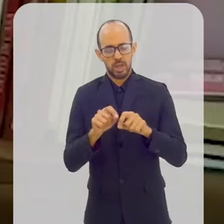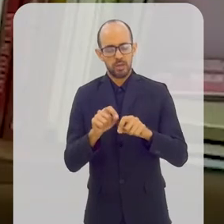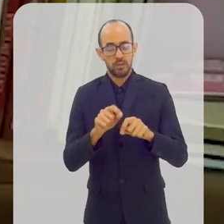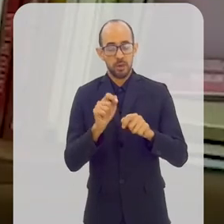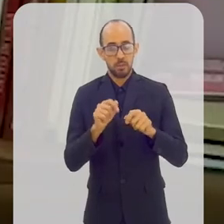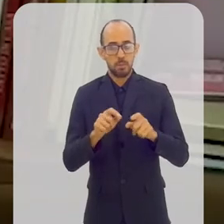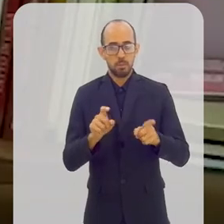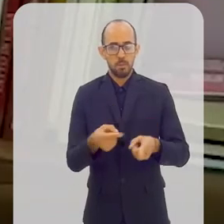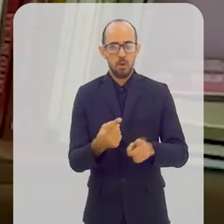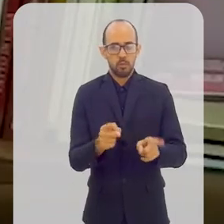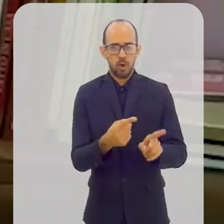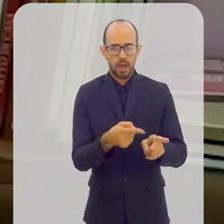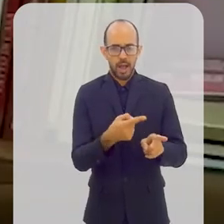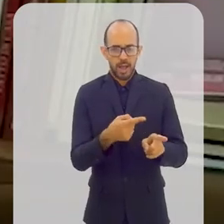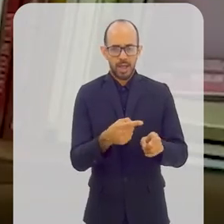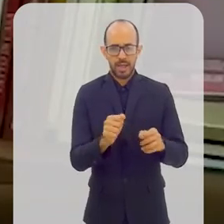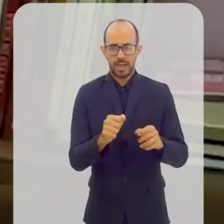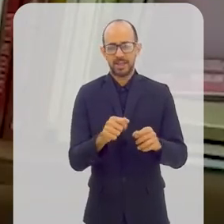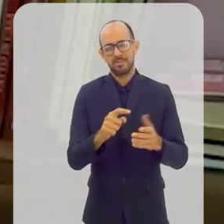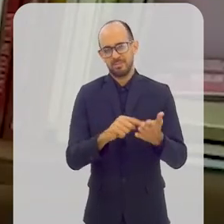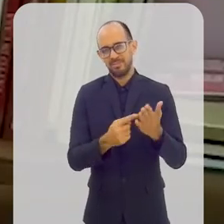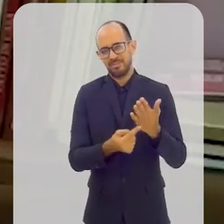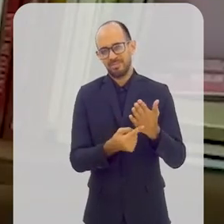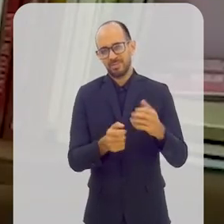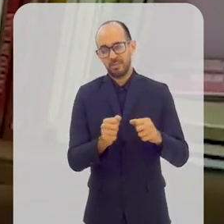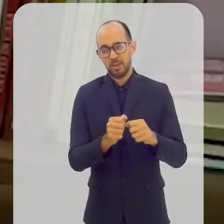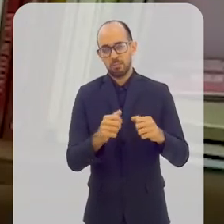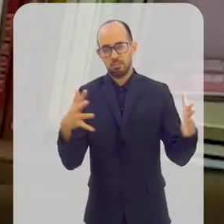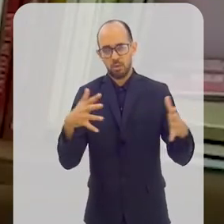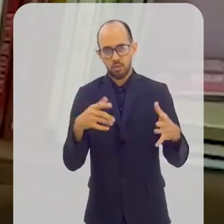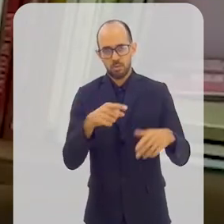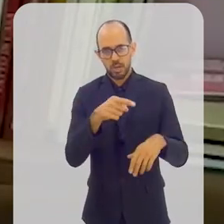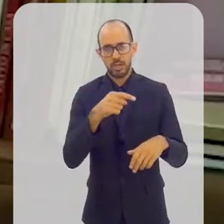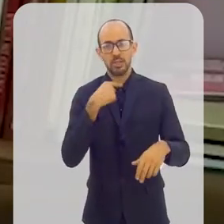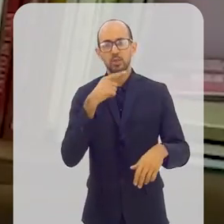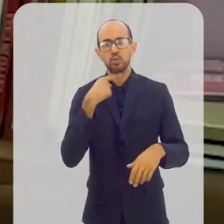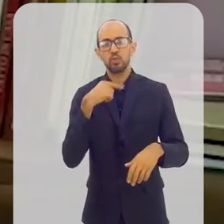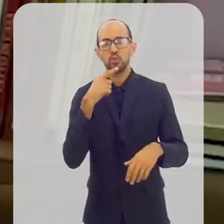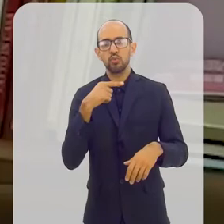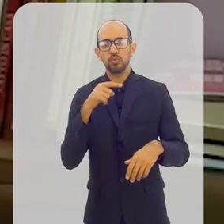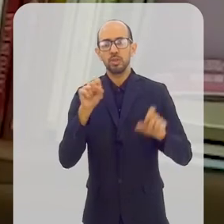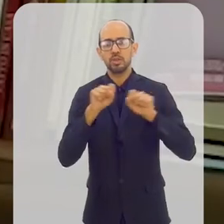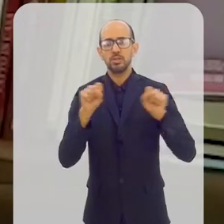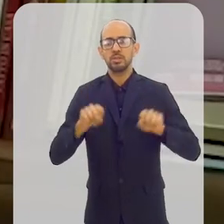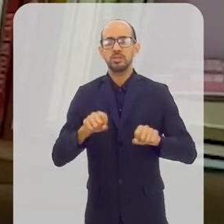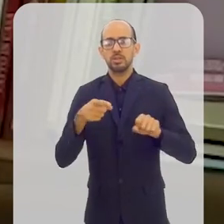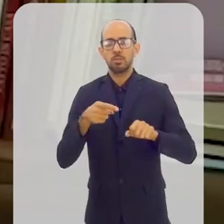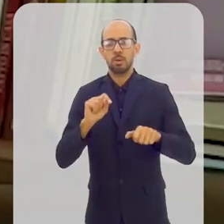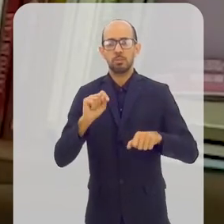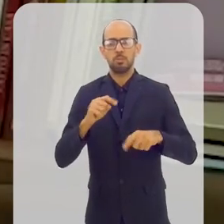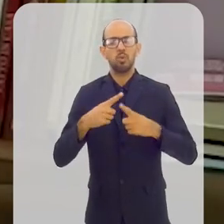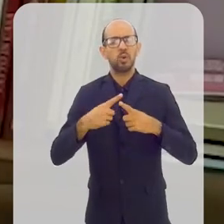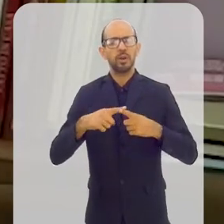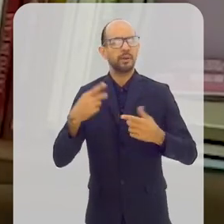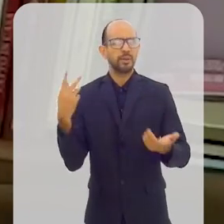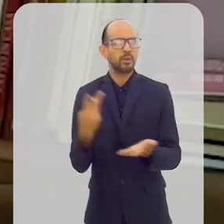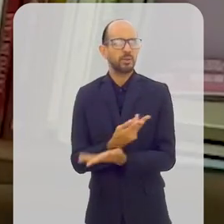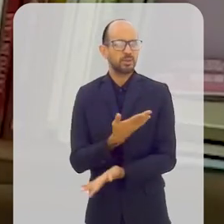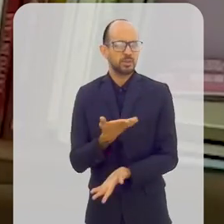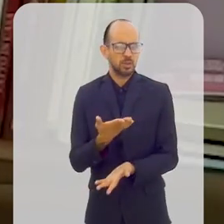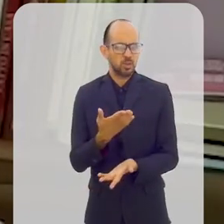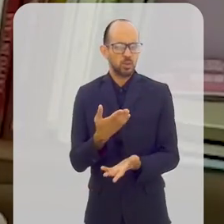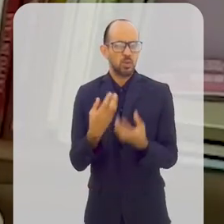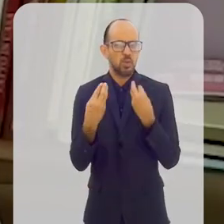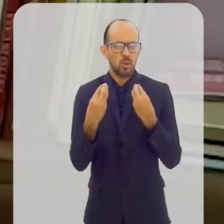pessoa. Quando você explode a cabeça da pessoa, faz ela questionar o sistema. Questionar por que que aquilo